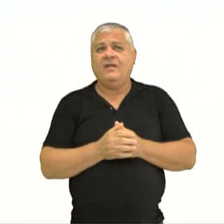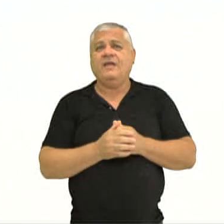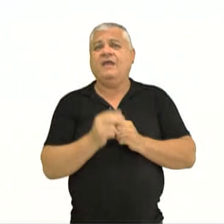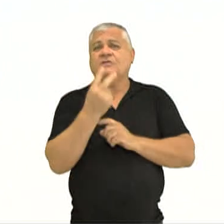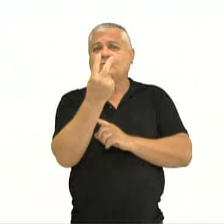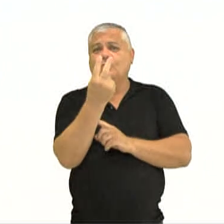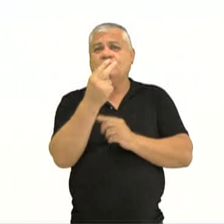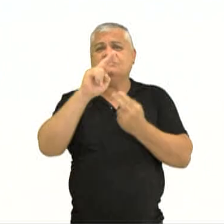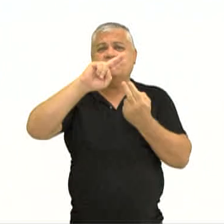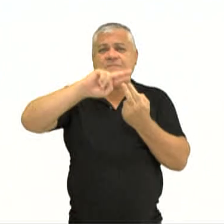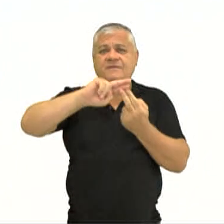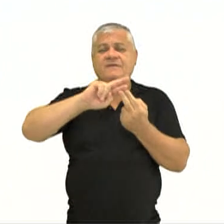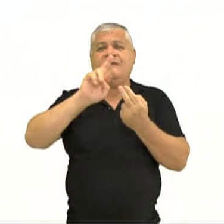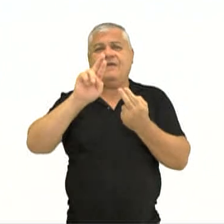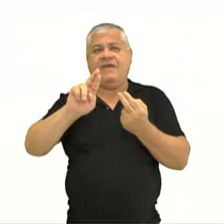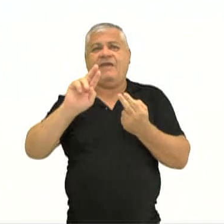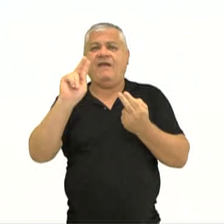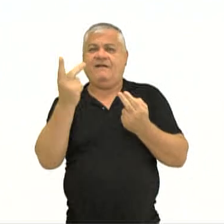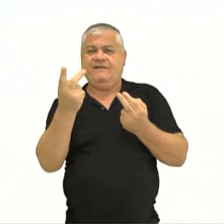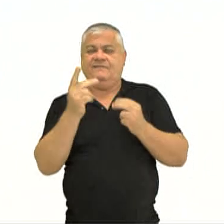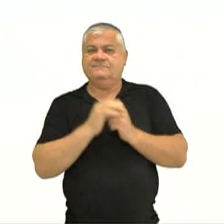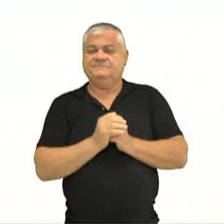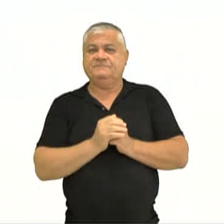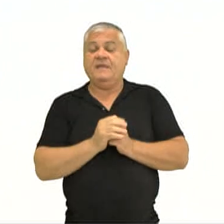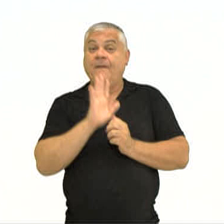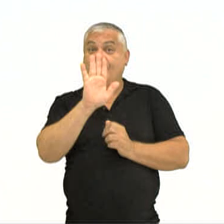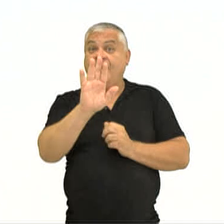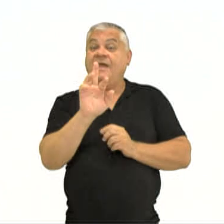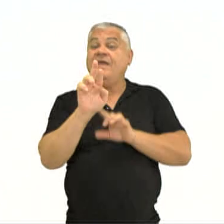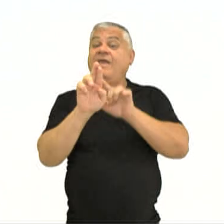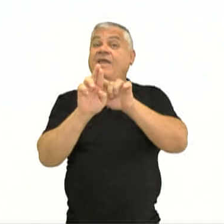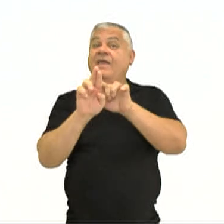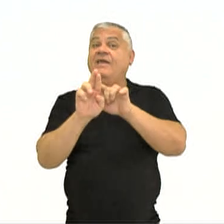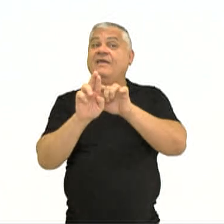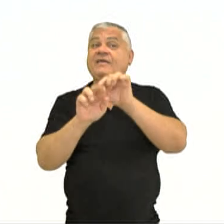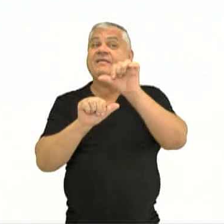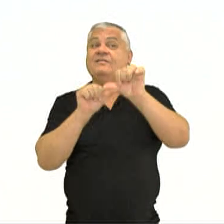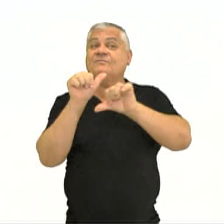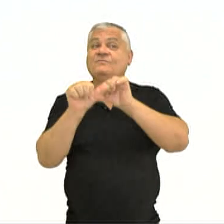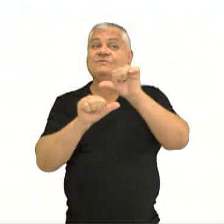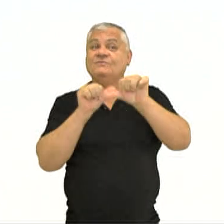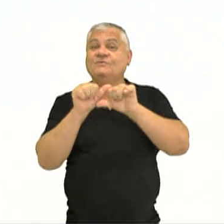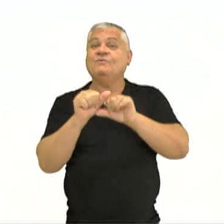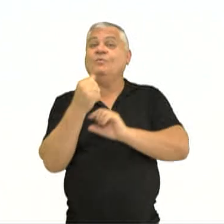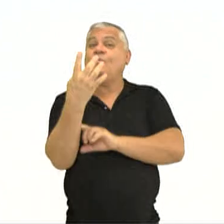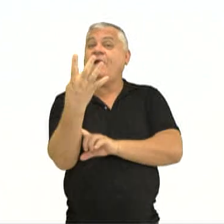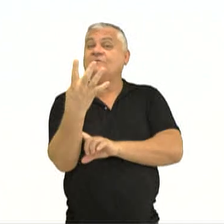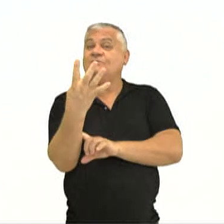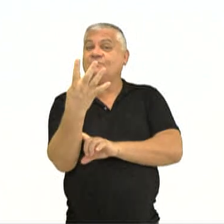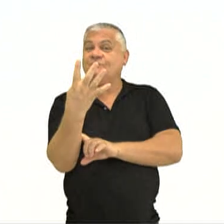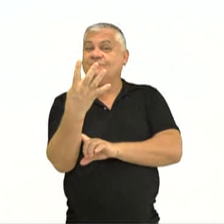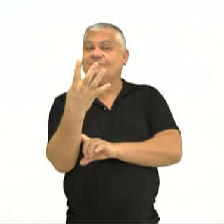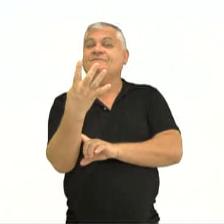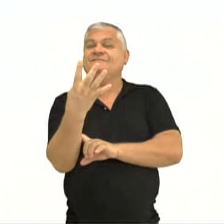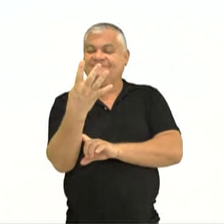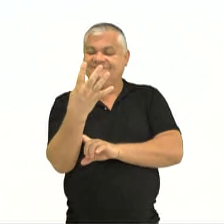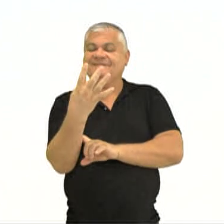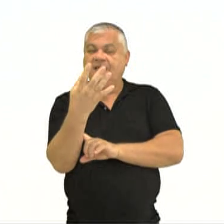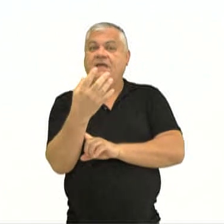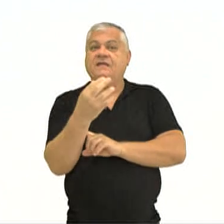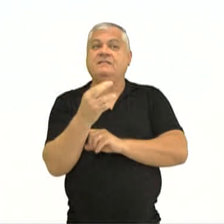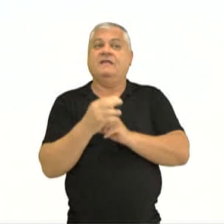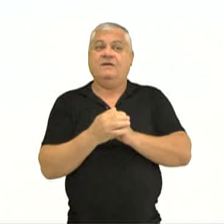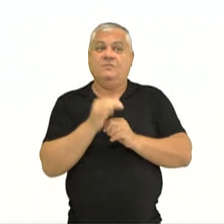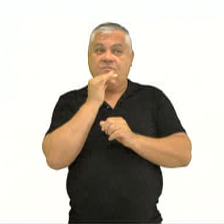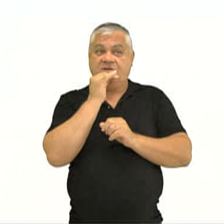é 2πrh. Só que esse R agora, houve o quê? Um incremento de 4 unidades. Então, eu substituí